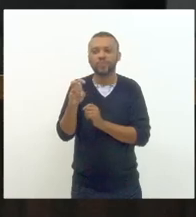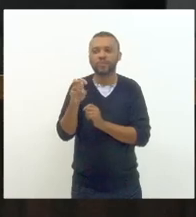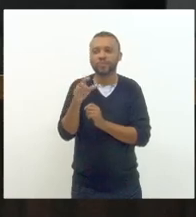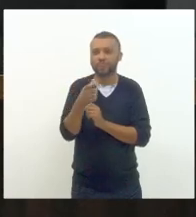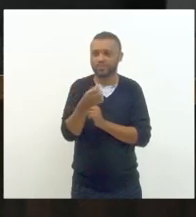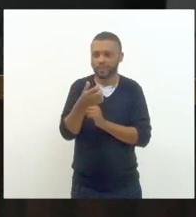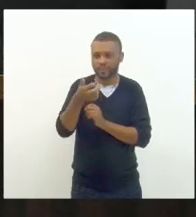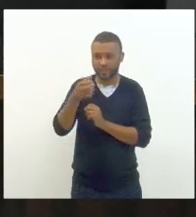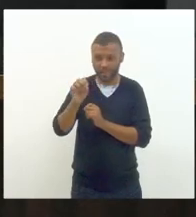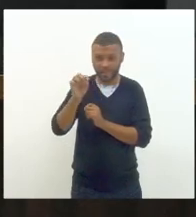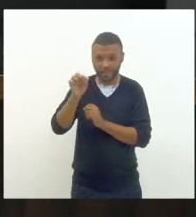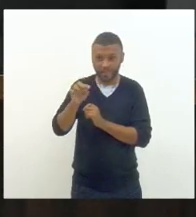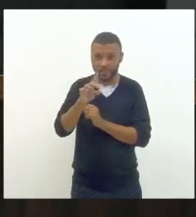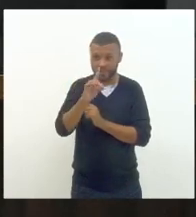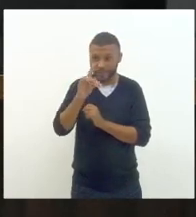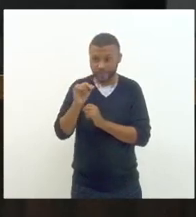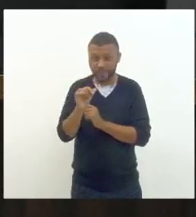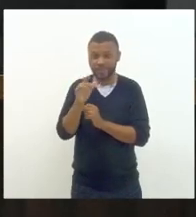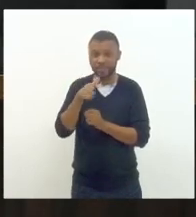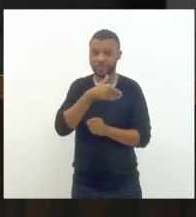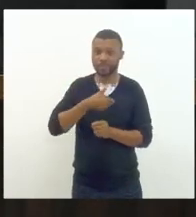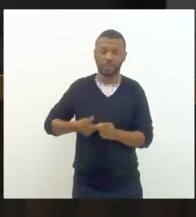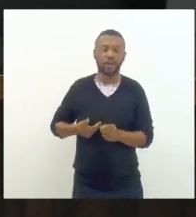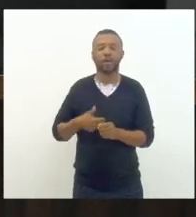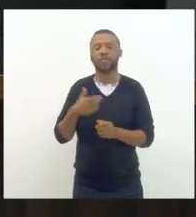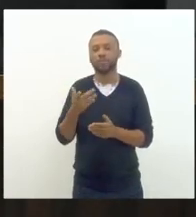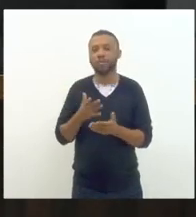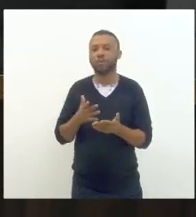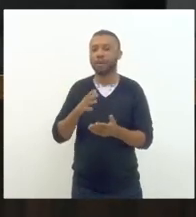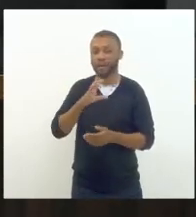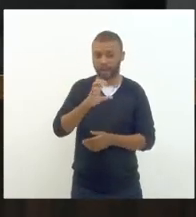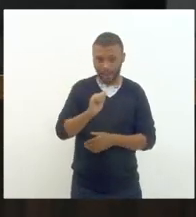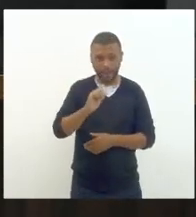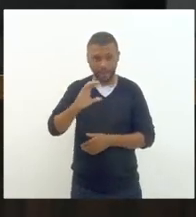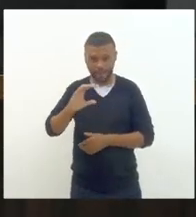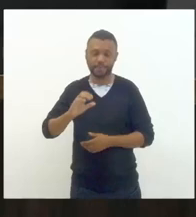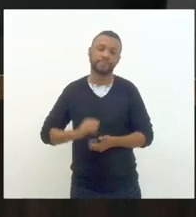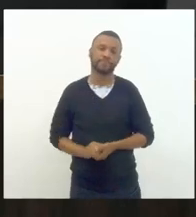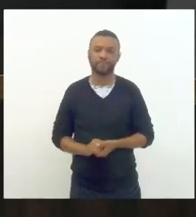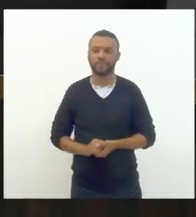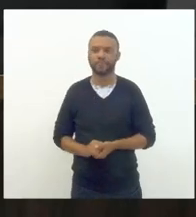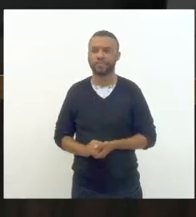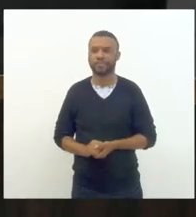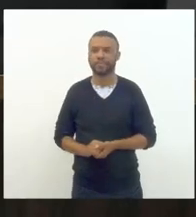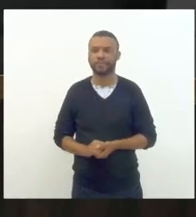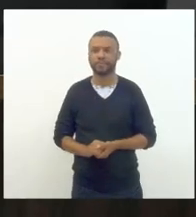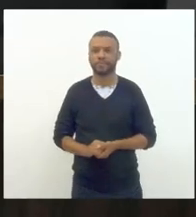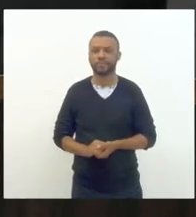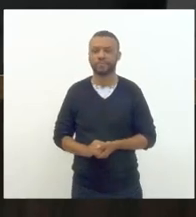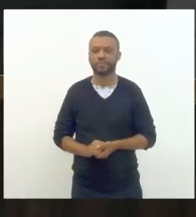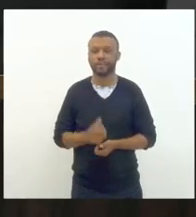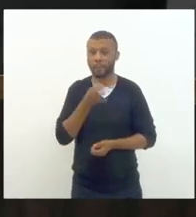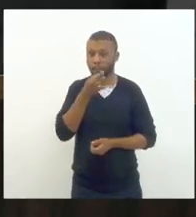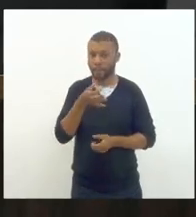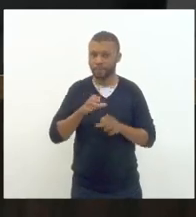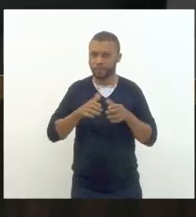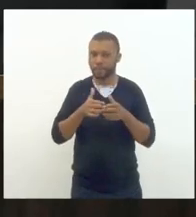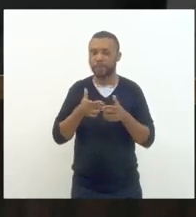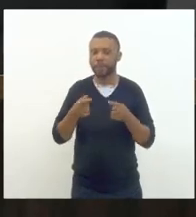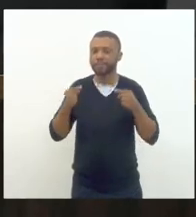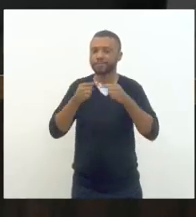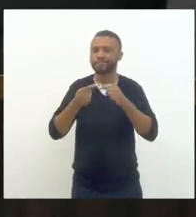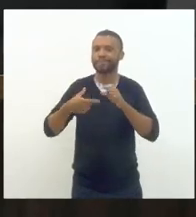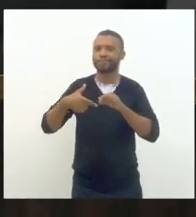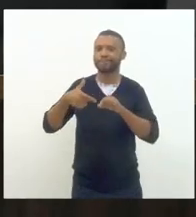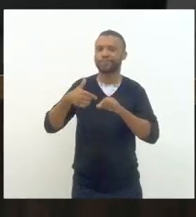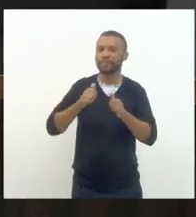Rio de Janeiro o dia estadual do colecionador, atirador, desportivo e caçador, CAC. Pareceres da Comissão de Constituição e Justiça pela constitucionalidade. Esporte e